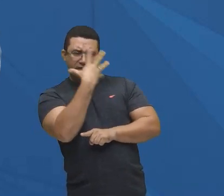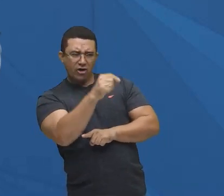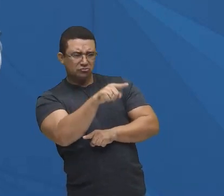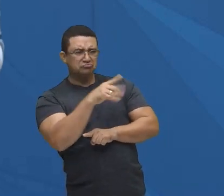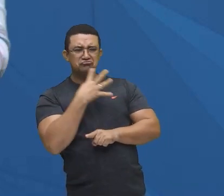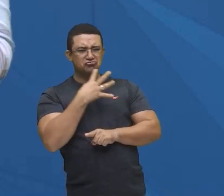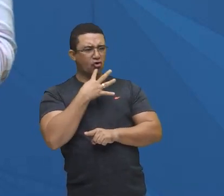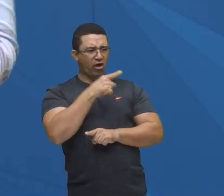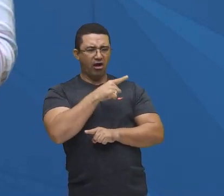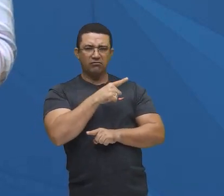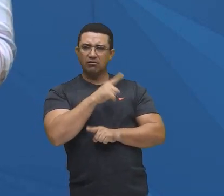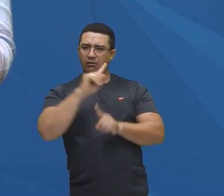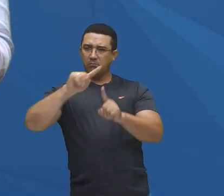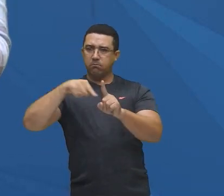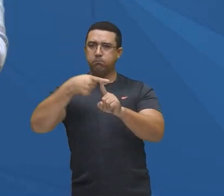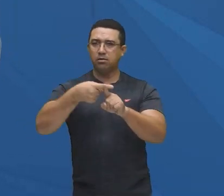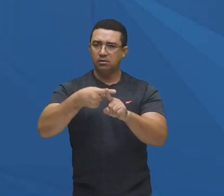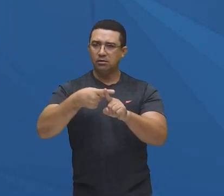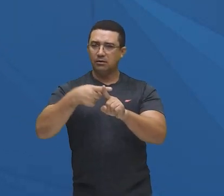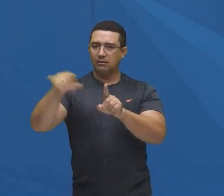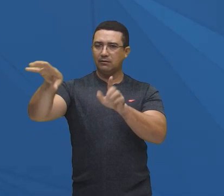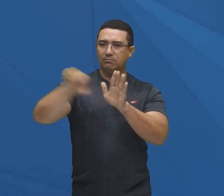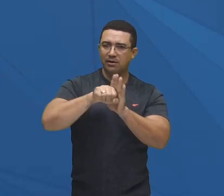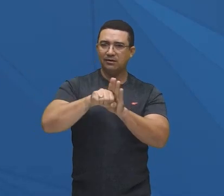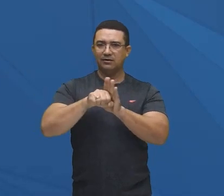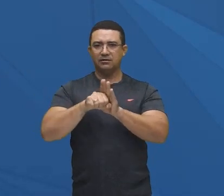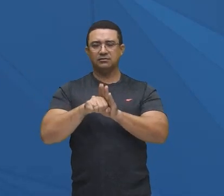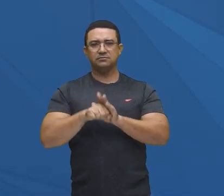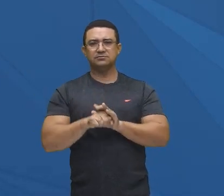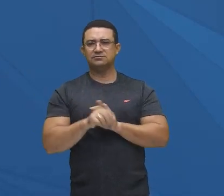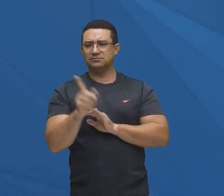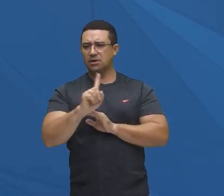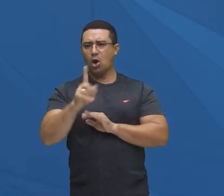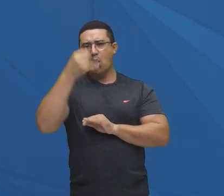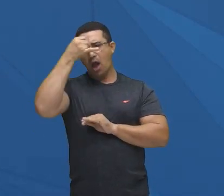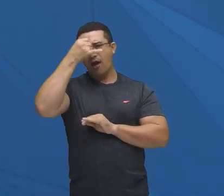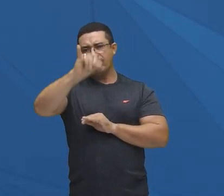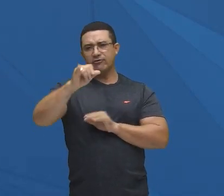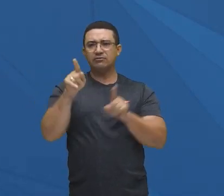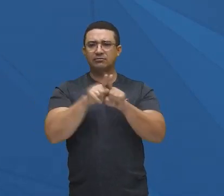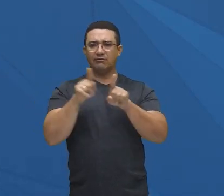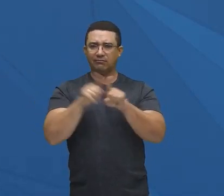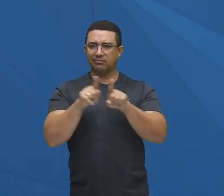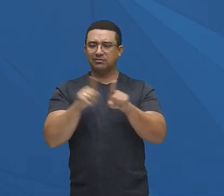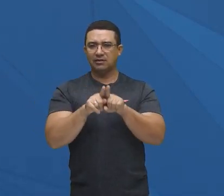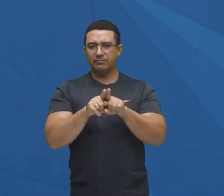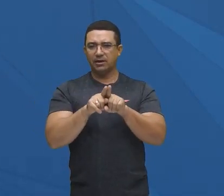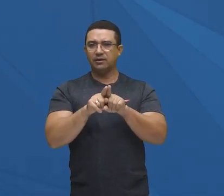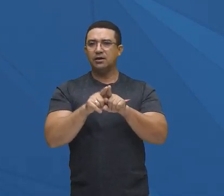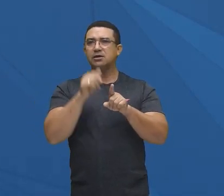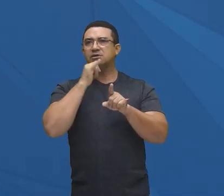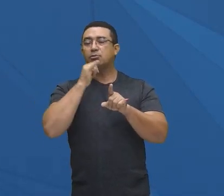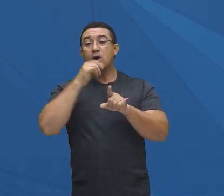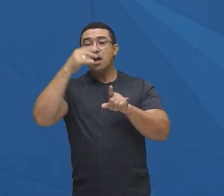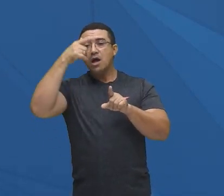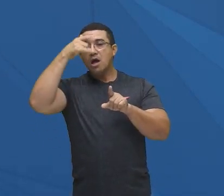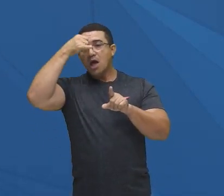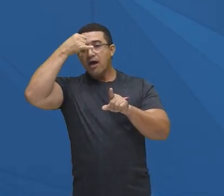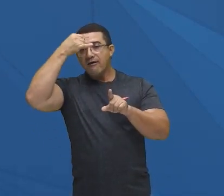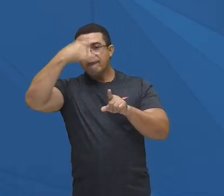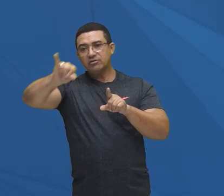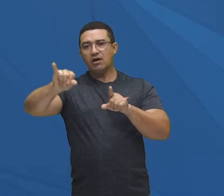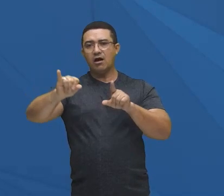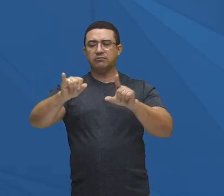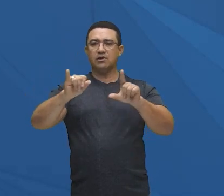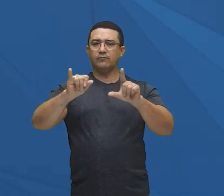fakes, tá bom? Evite ao máximo, olha só, postar fotos e vídeos de caráter mais íntimo, né? Às vezes tem